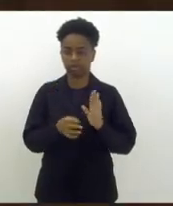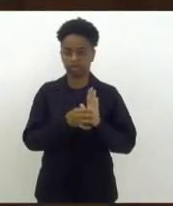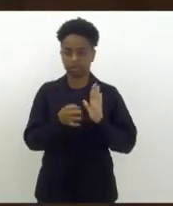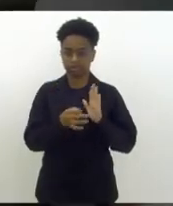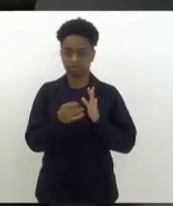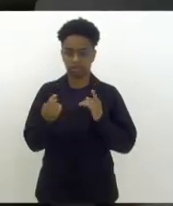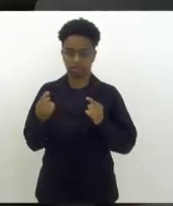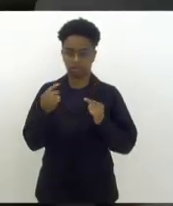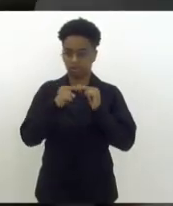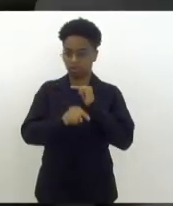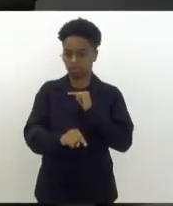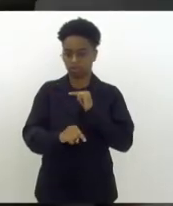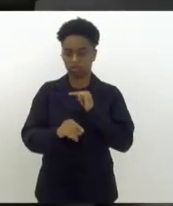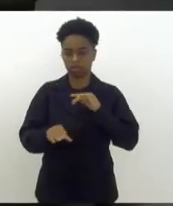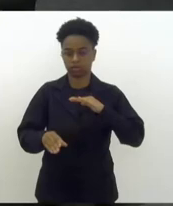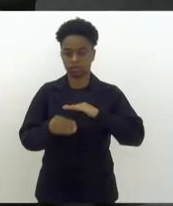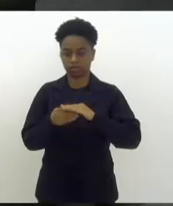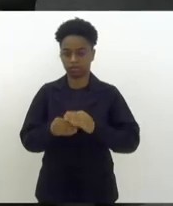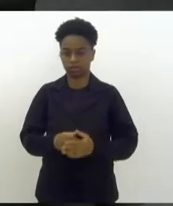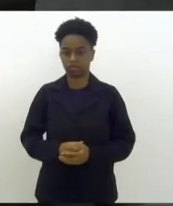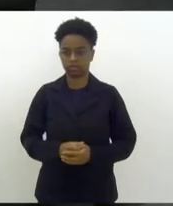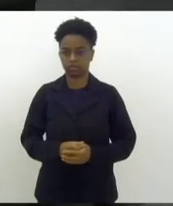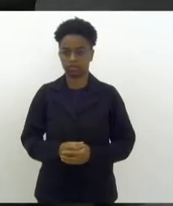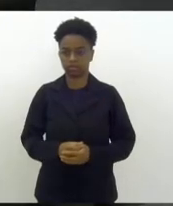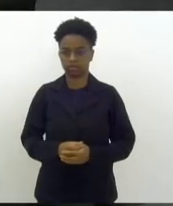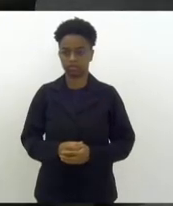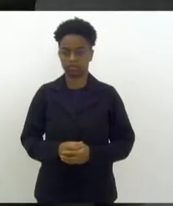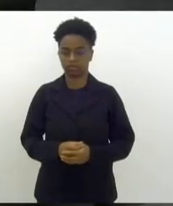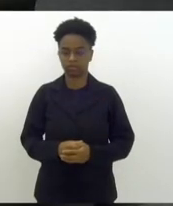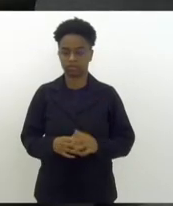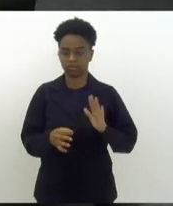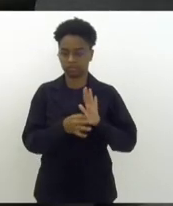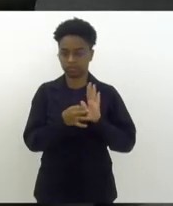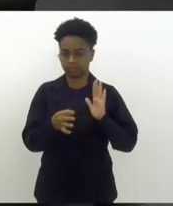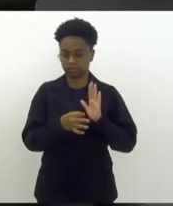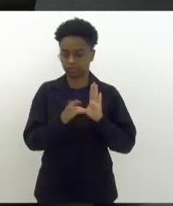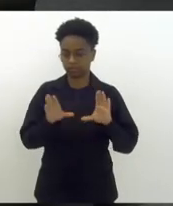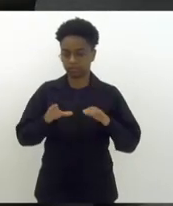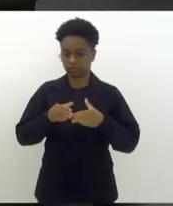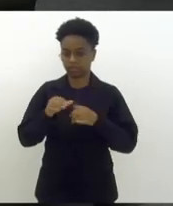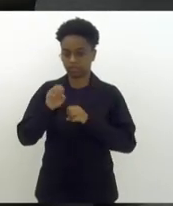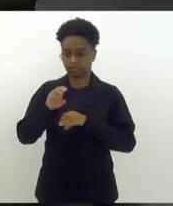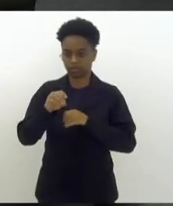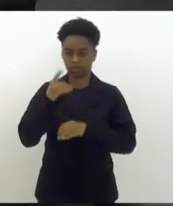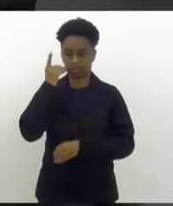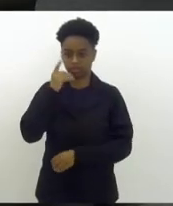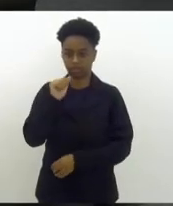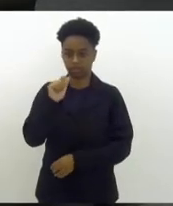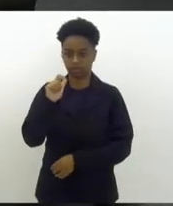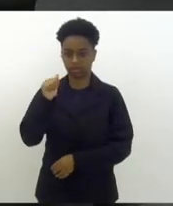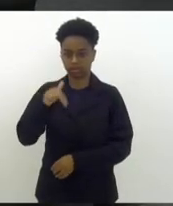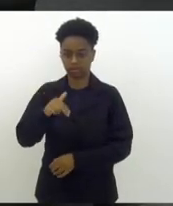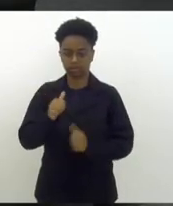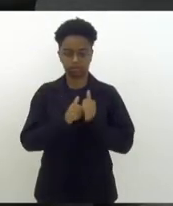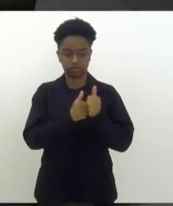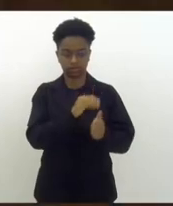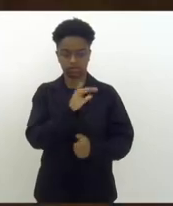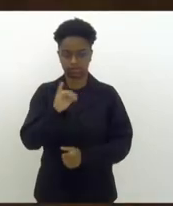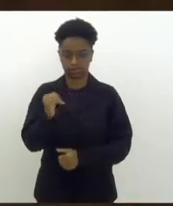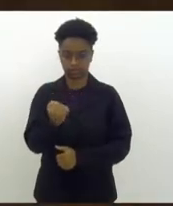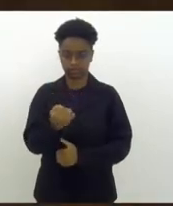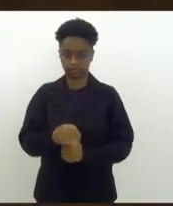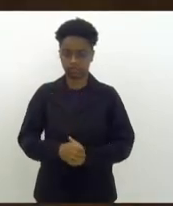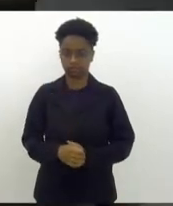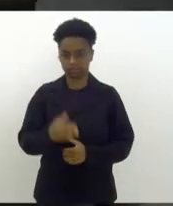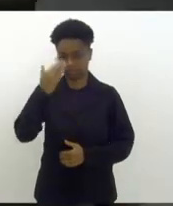emenda para emitir parecer pela comissão de educação Deputado Alan Lopes Presidente